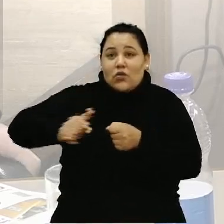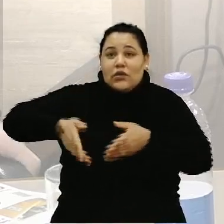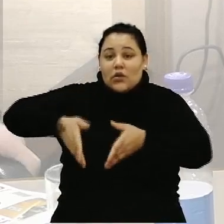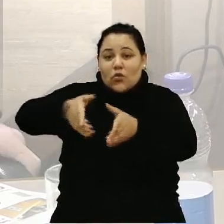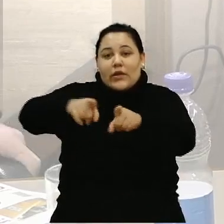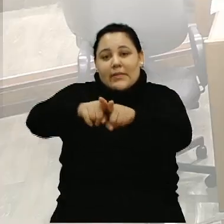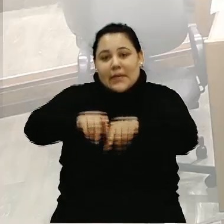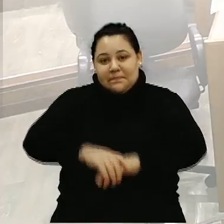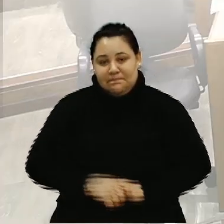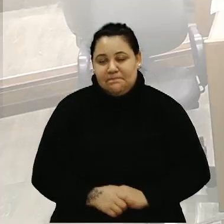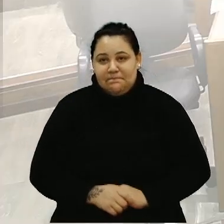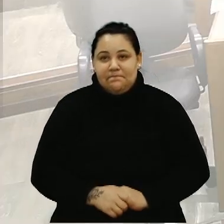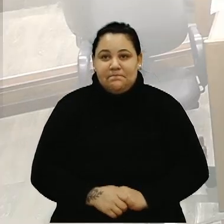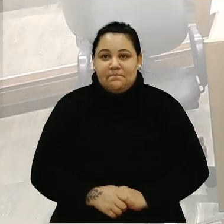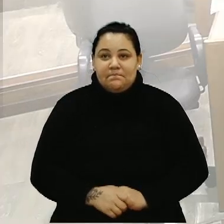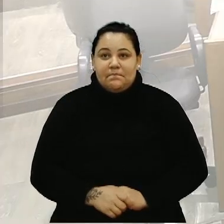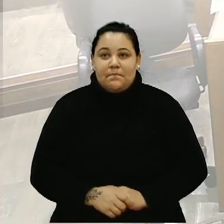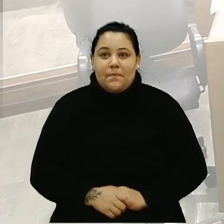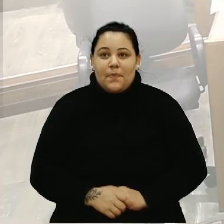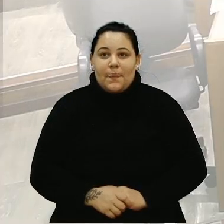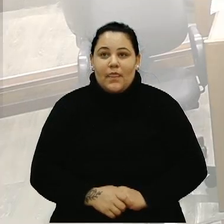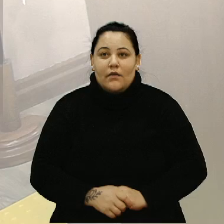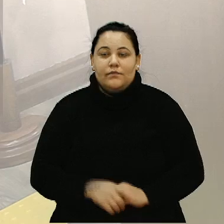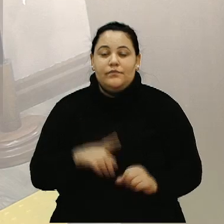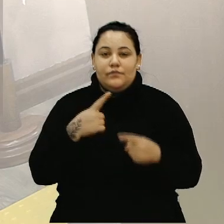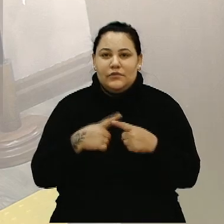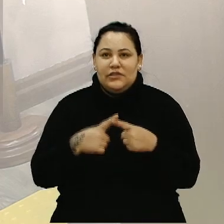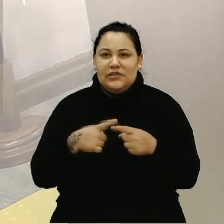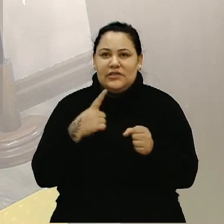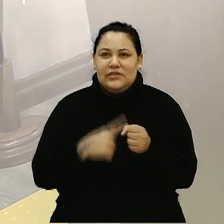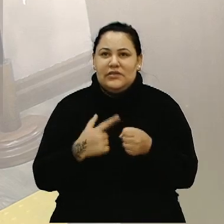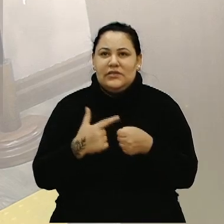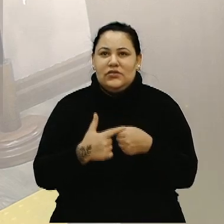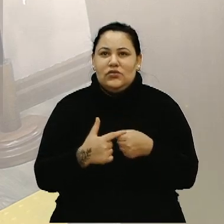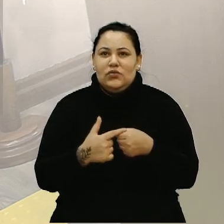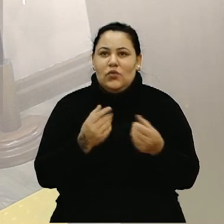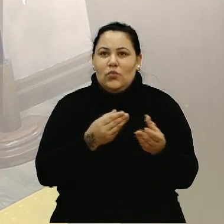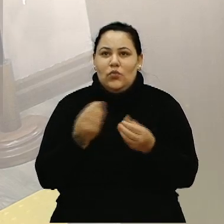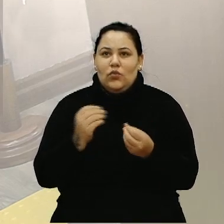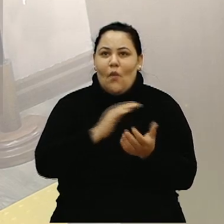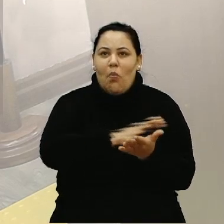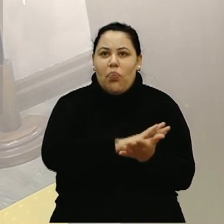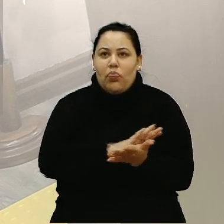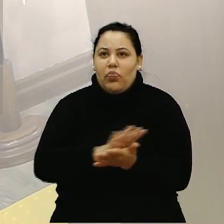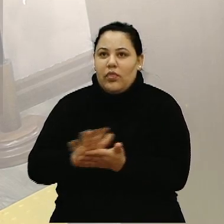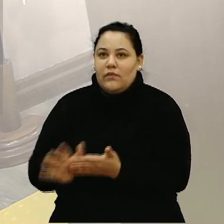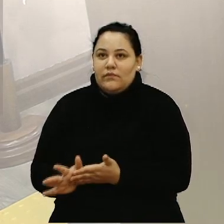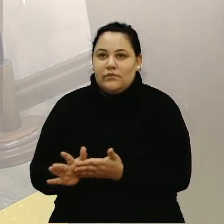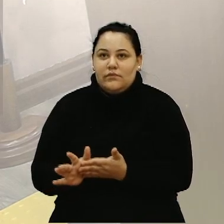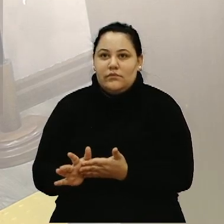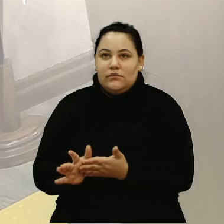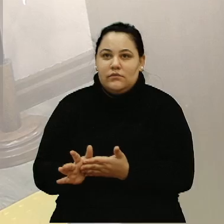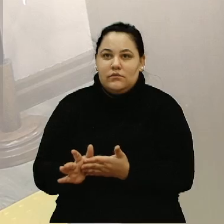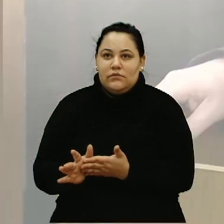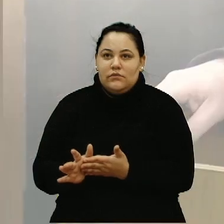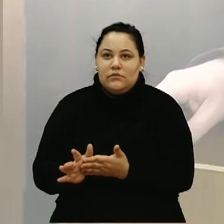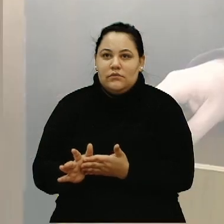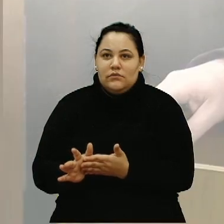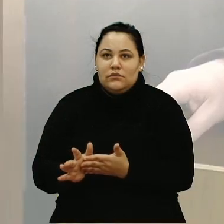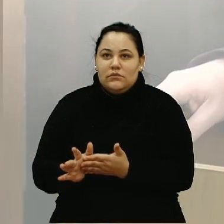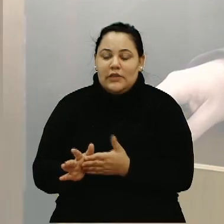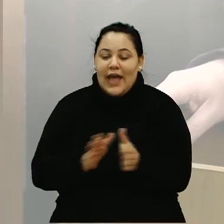Obrigada. É importante porque a cidade foi muito atingida, muitos buracos, e ali naquela da Mário Lopes, que dá o acesso ao